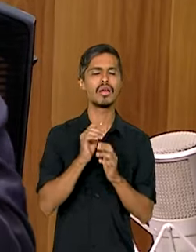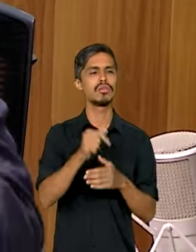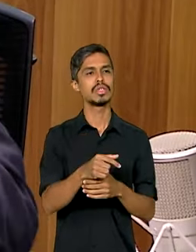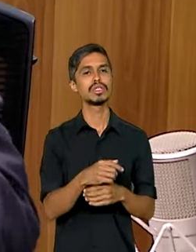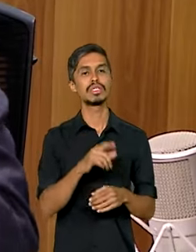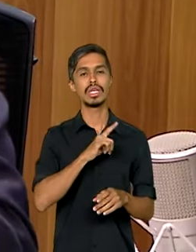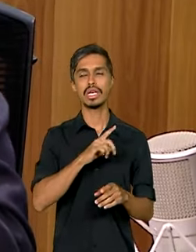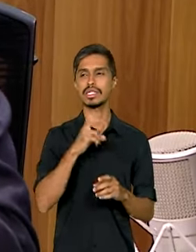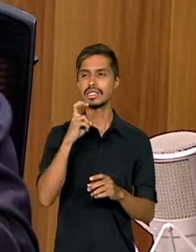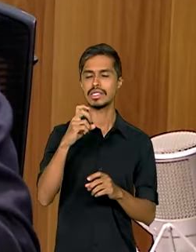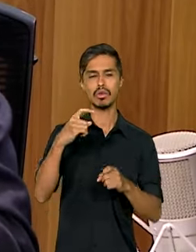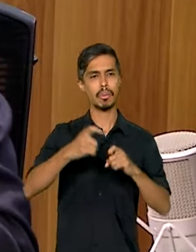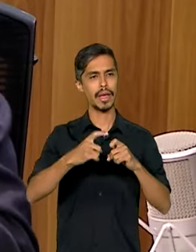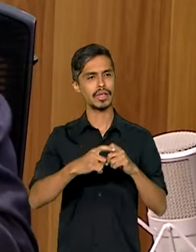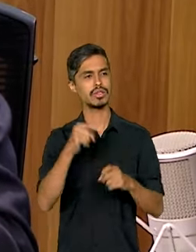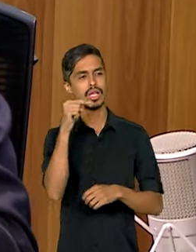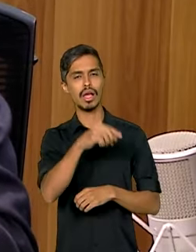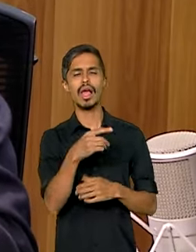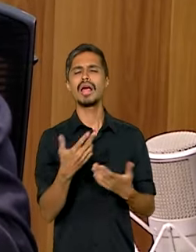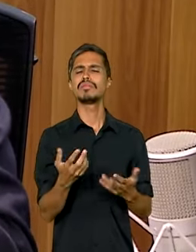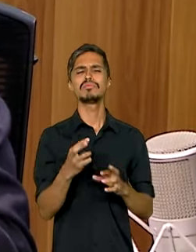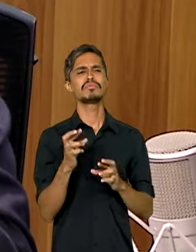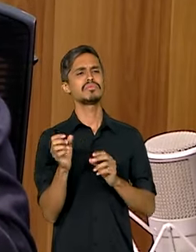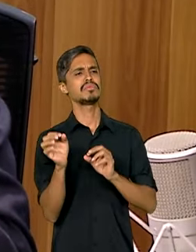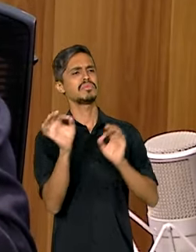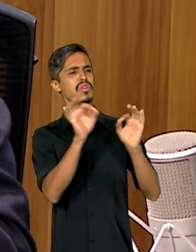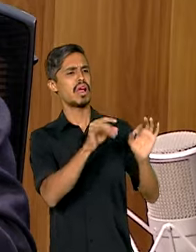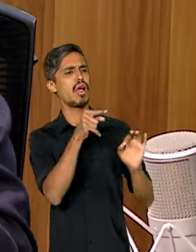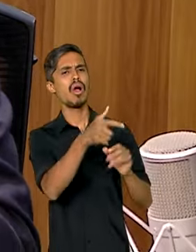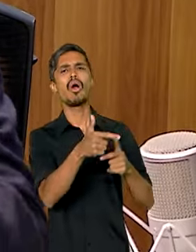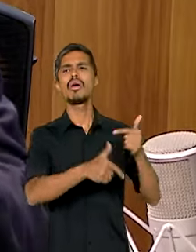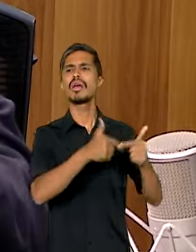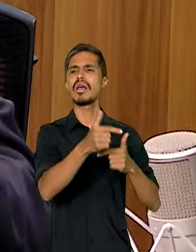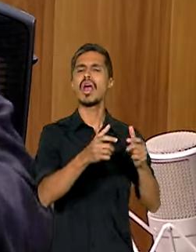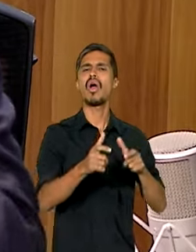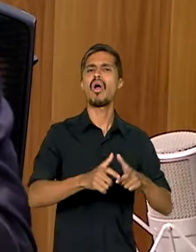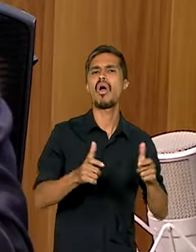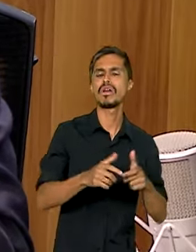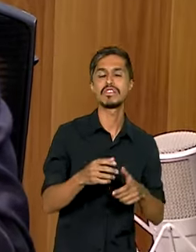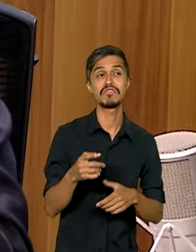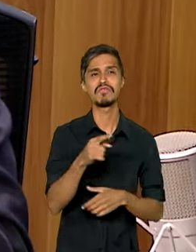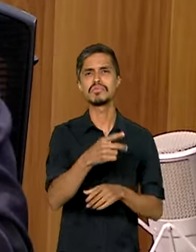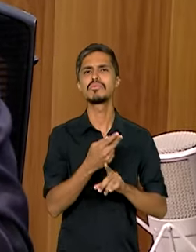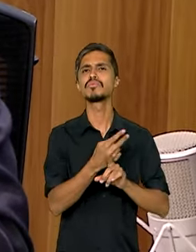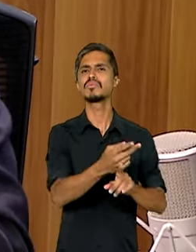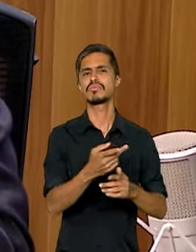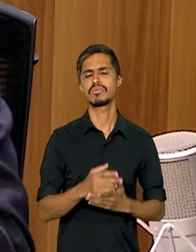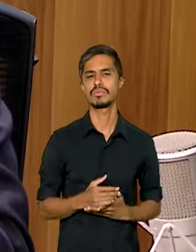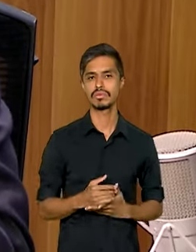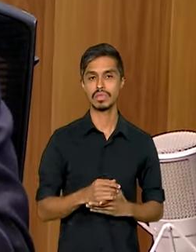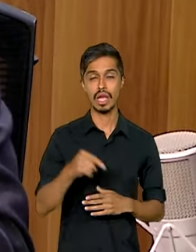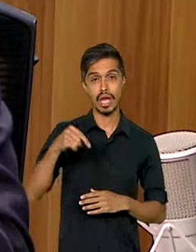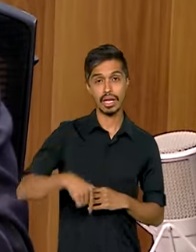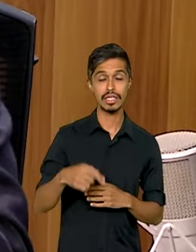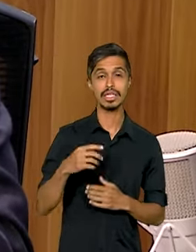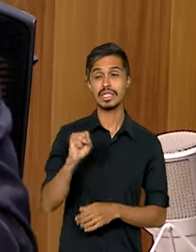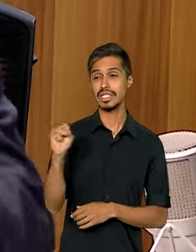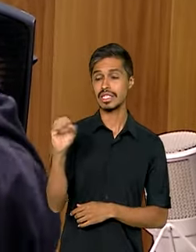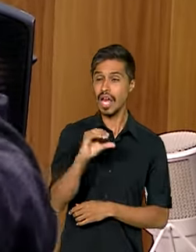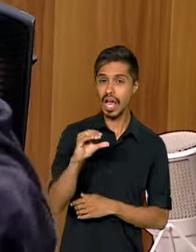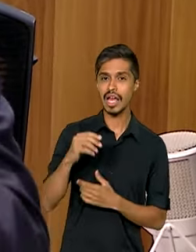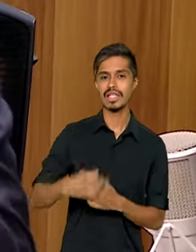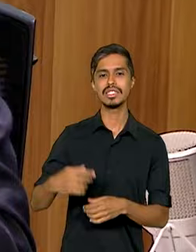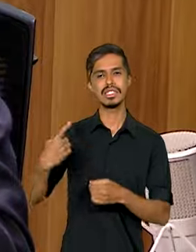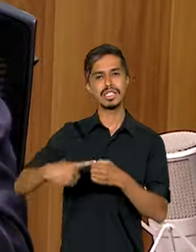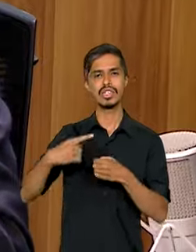do mais médico ela vai lá saber onde é que esses médicos estão trabalhando aqui né Eh em Santa Catarina na cidade